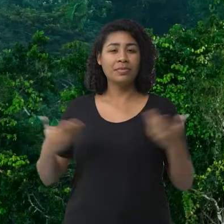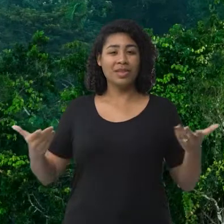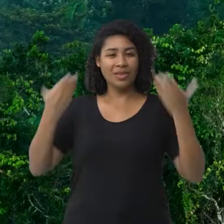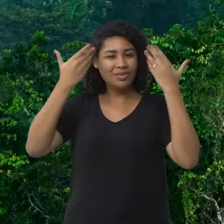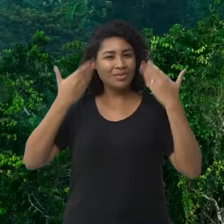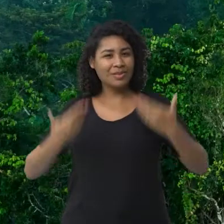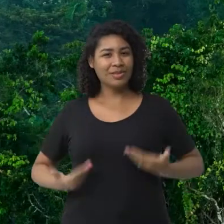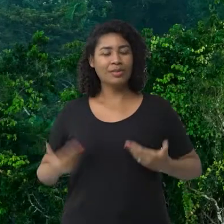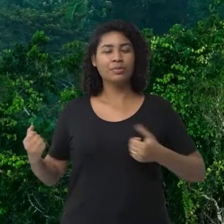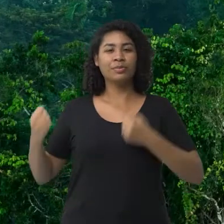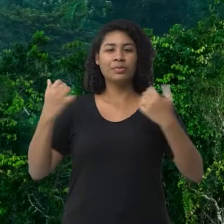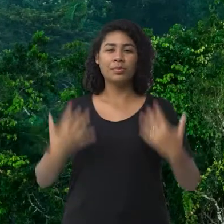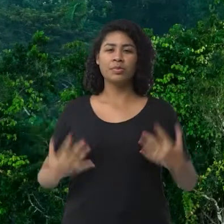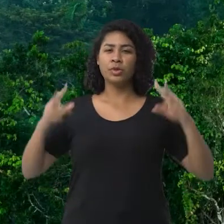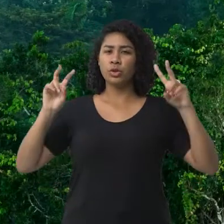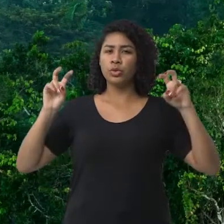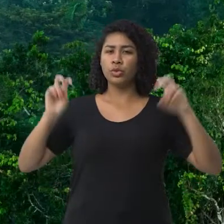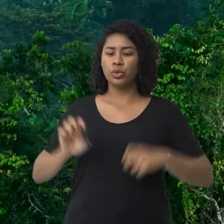com vocês sobre